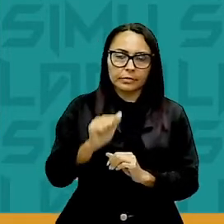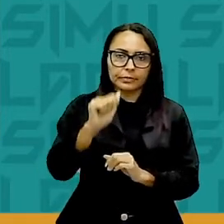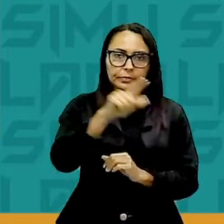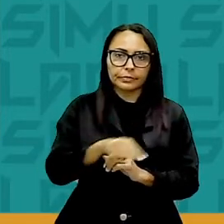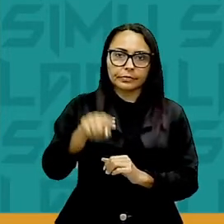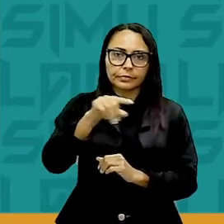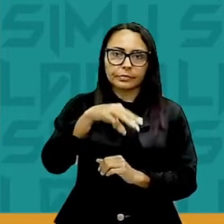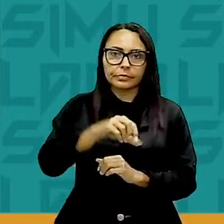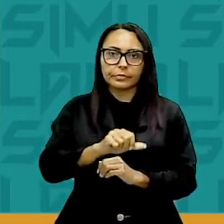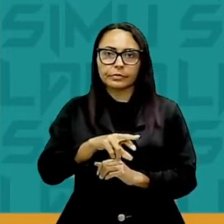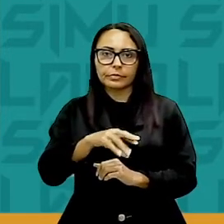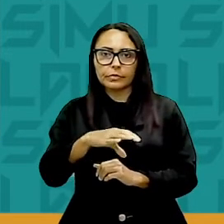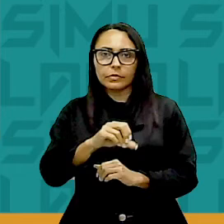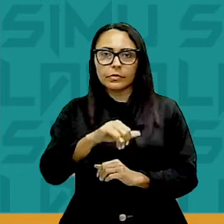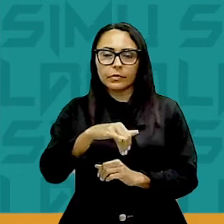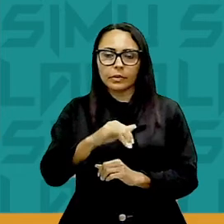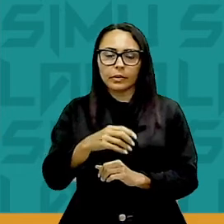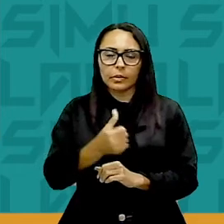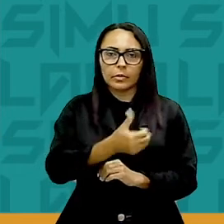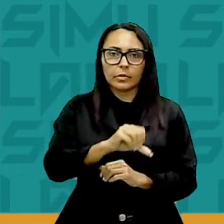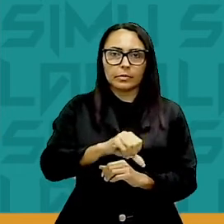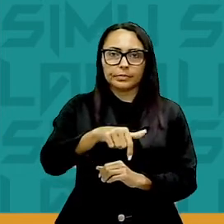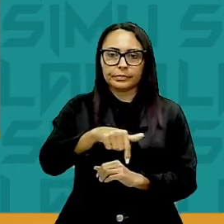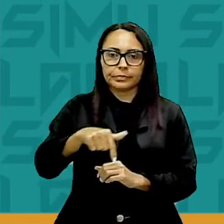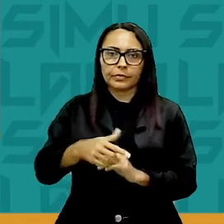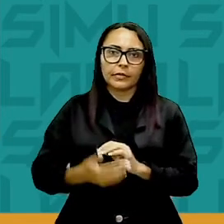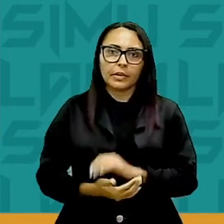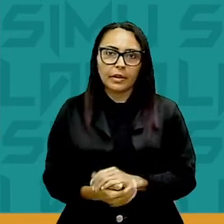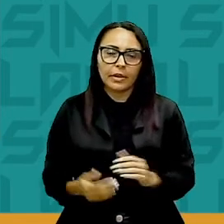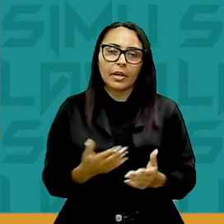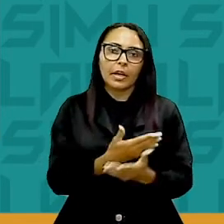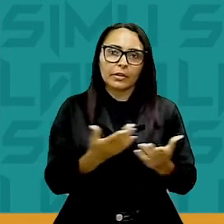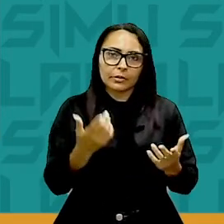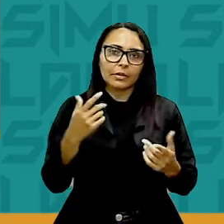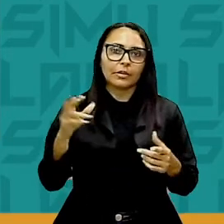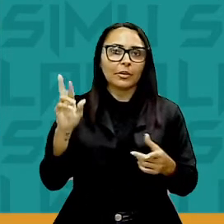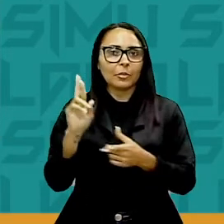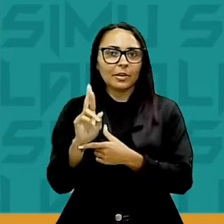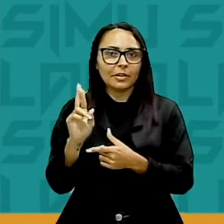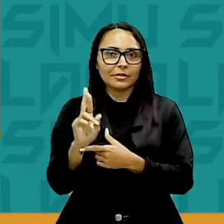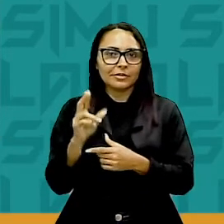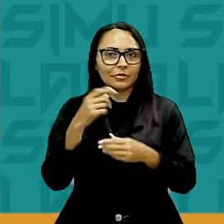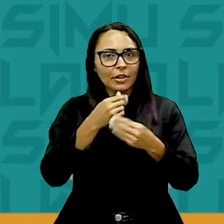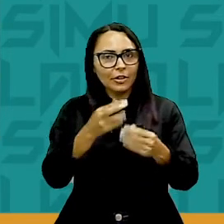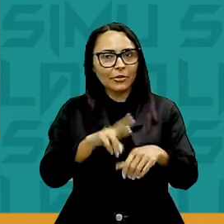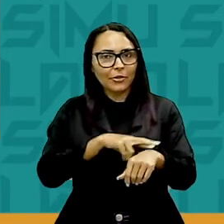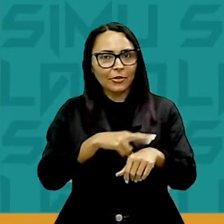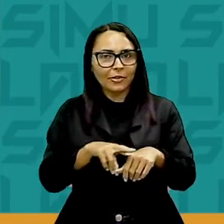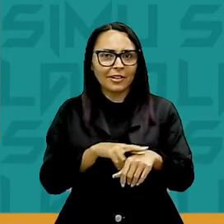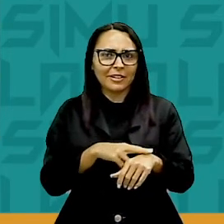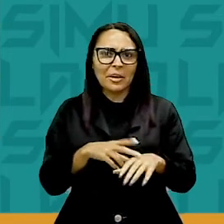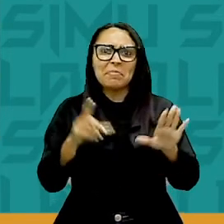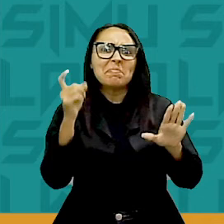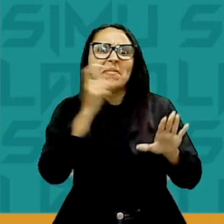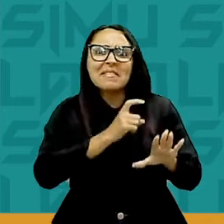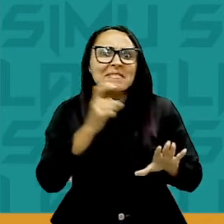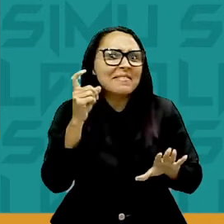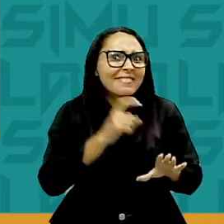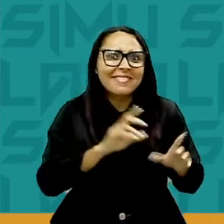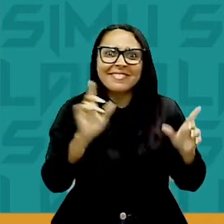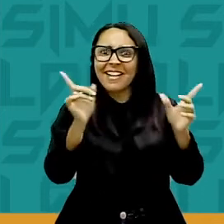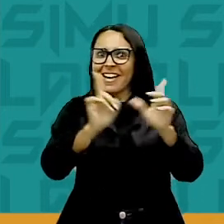@Marconi com I 1977, a nossa grande amiga aqui, Roberta, disse que vai lhe dar um chocolate de presente, viu? Para